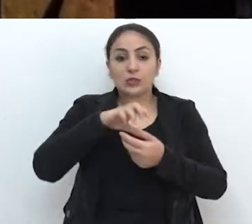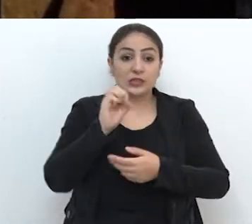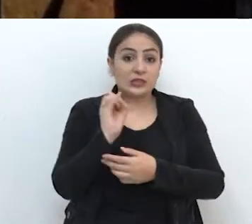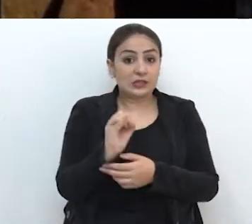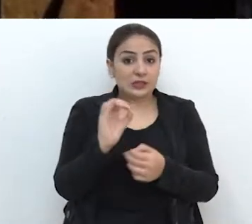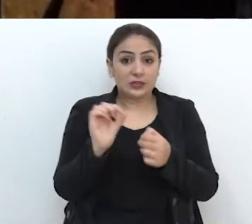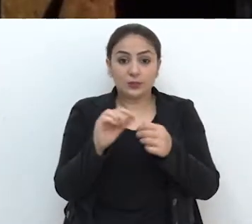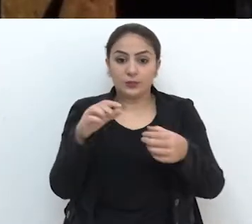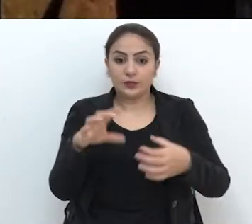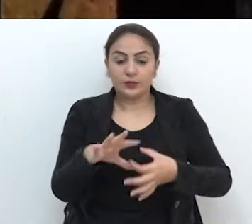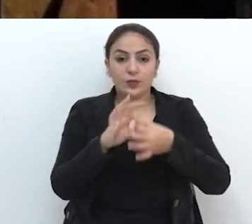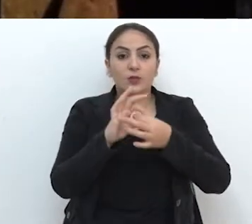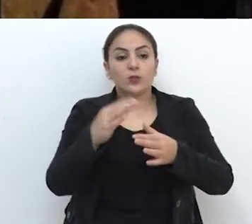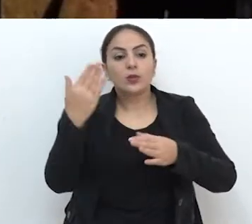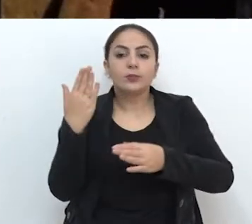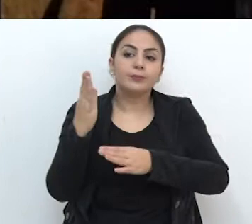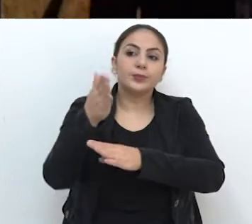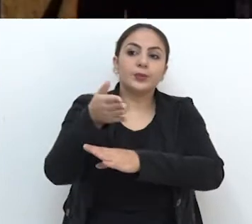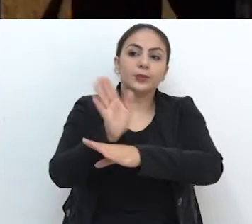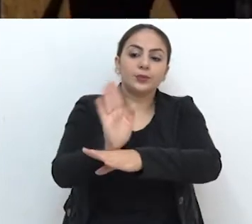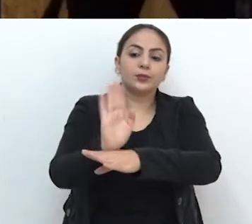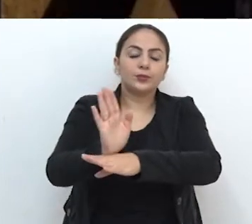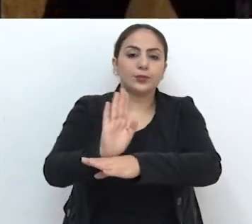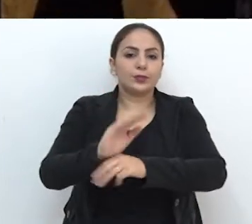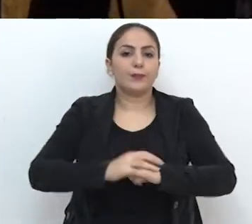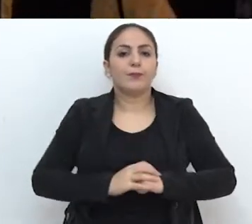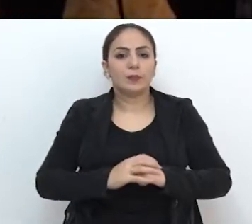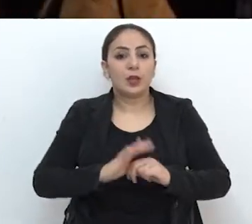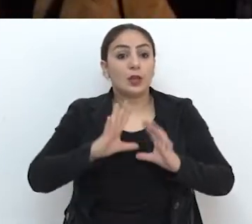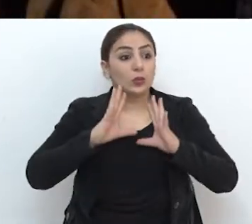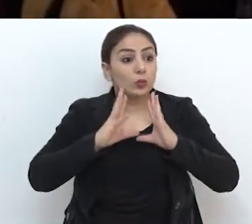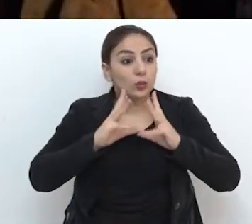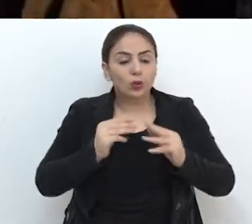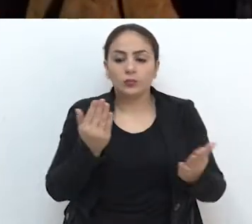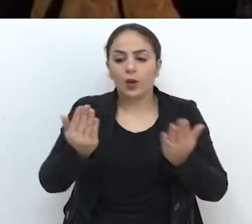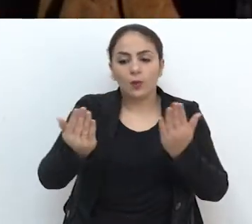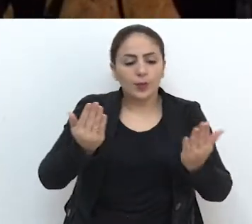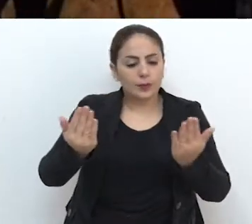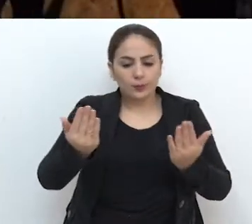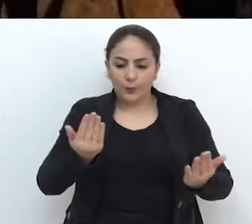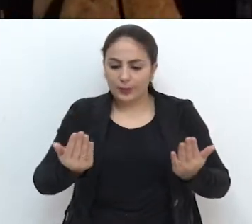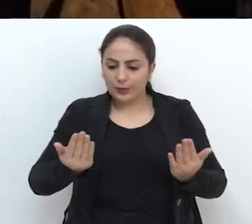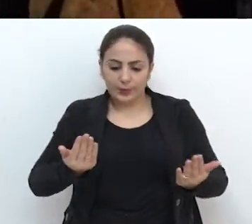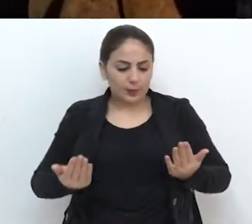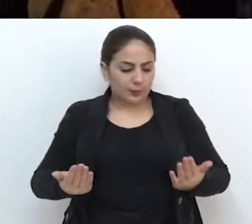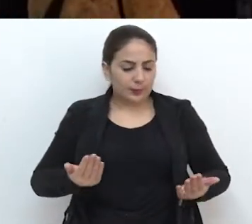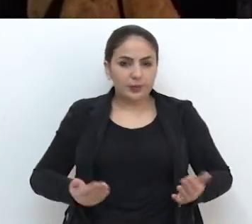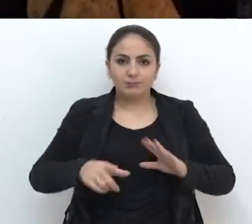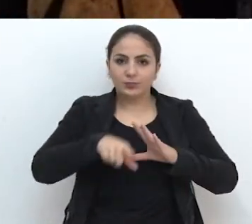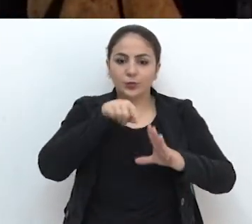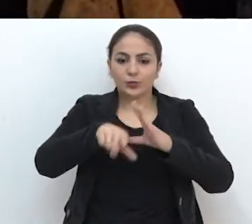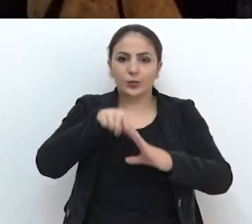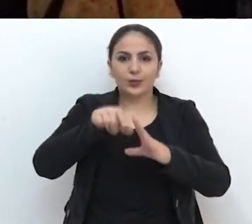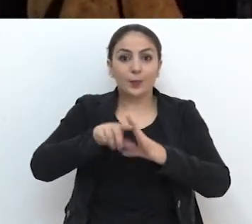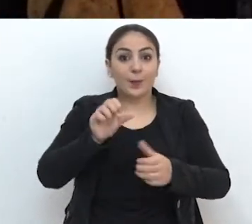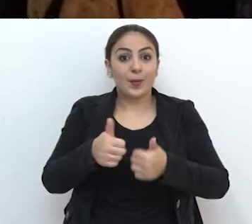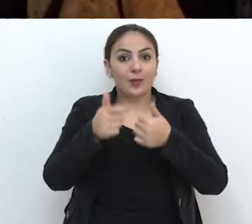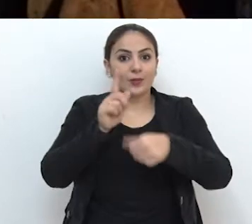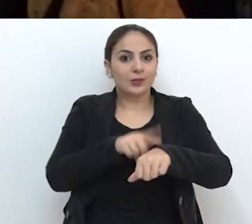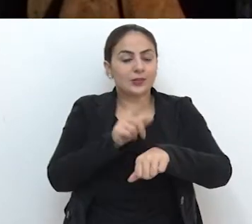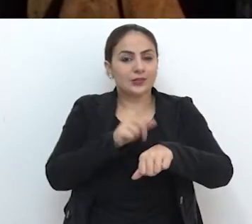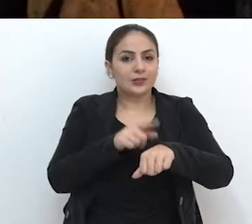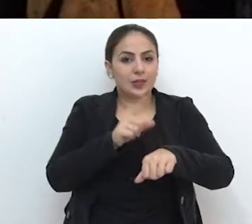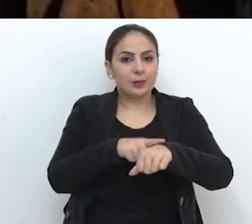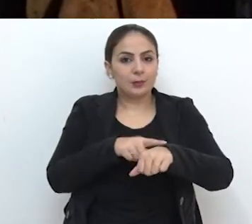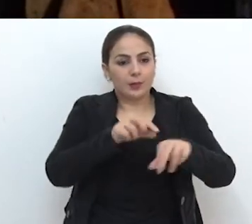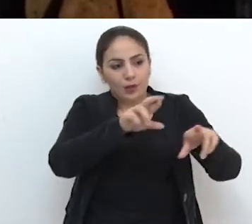você não é um box afiliado, você manda um vídeo para lá, aí você vai ver. Todos os tempos são comparados, esses vídeos são comparados, os melhores tempos se